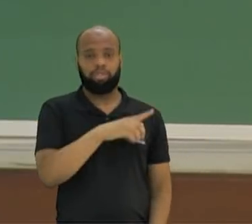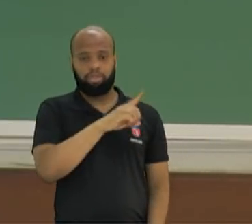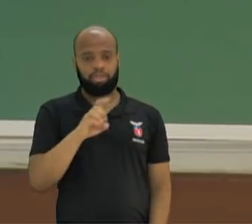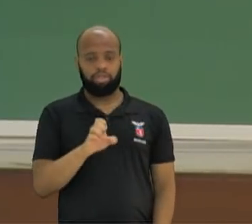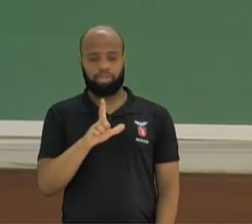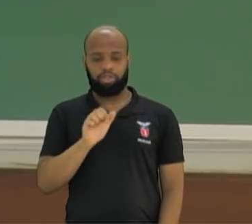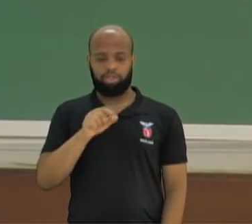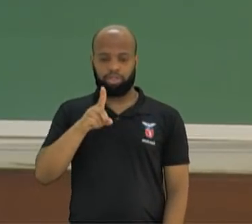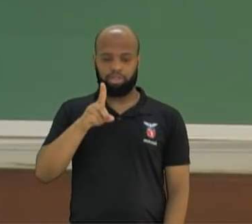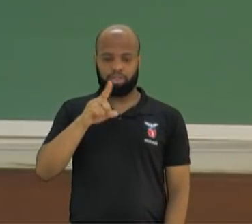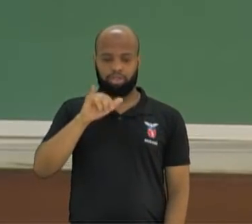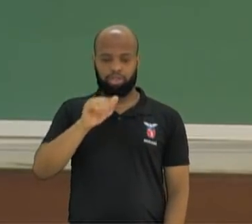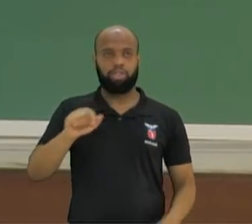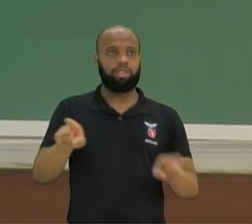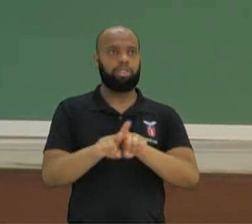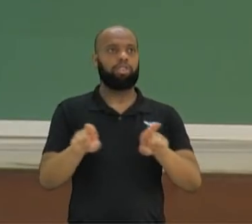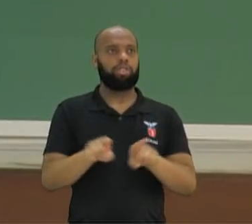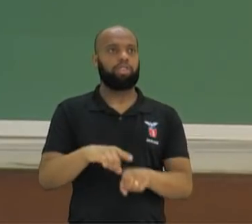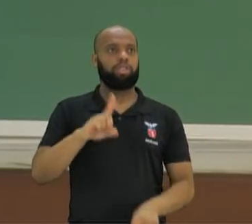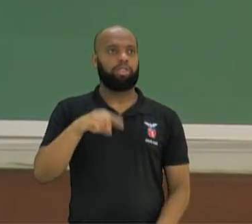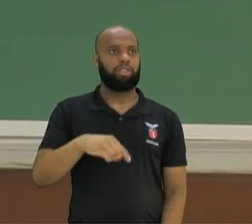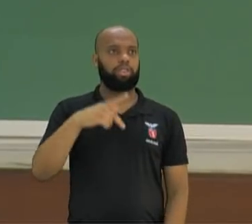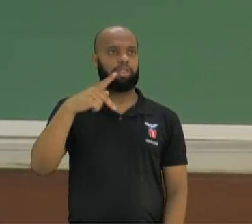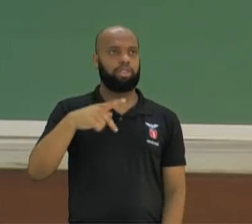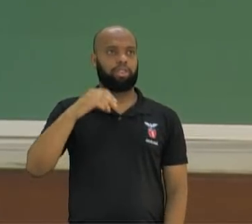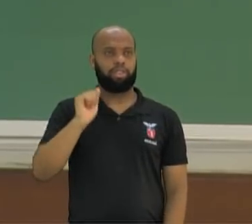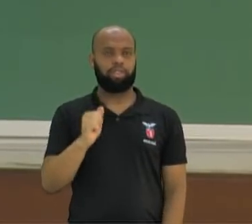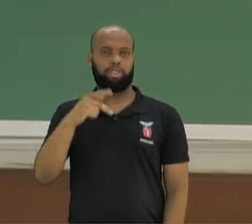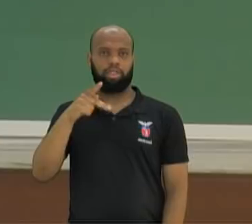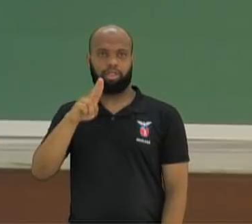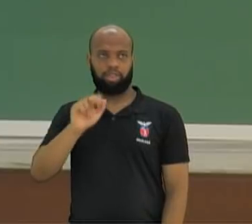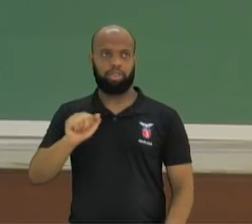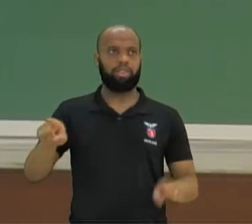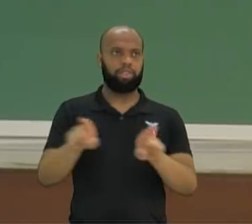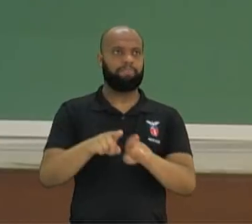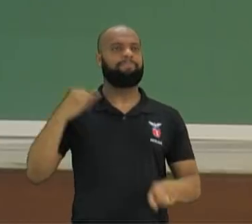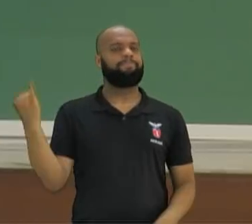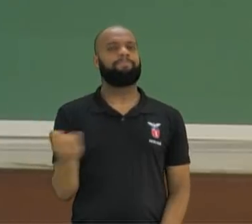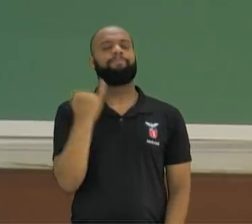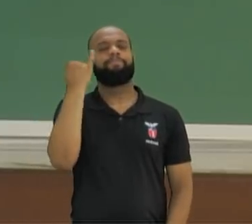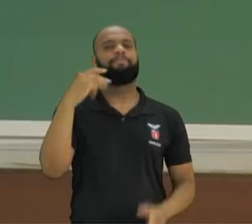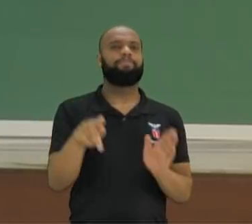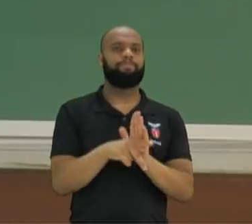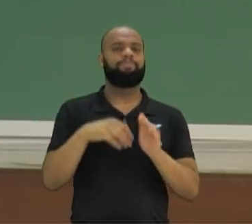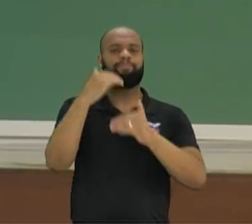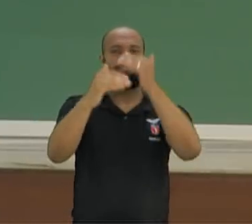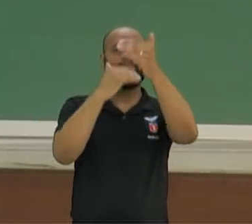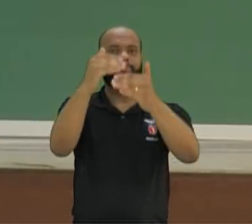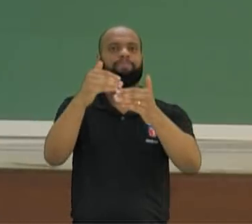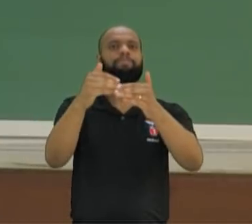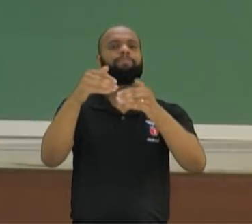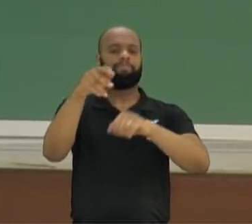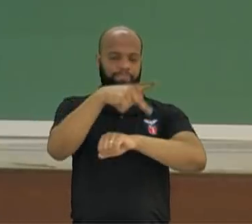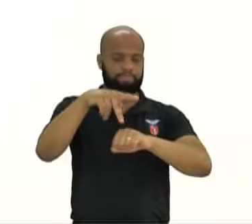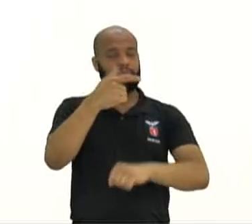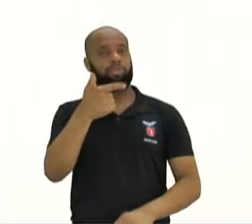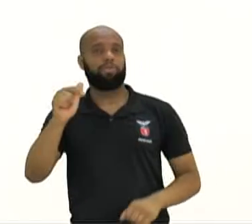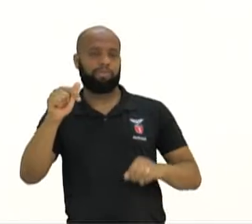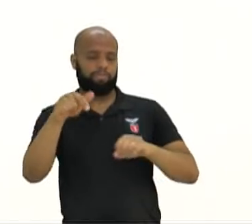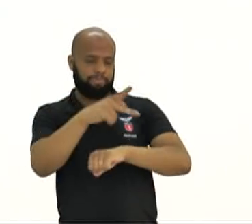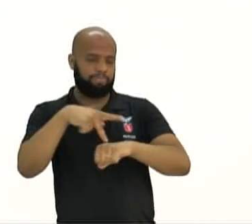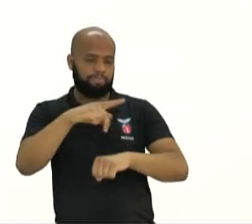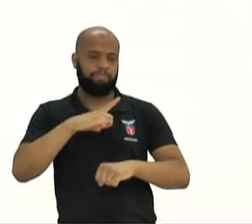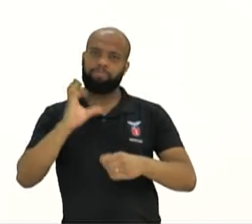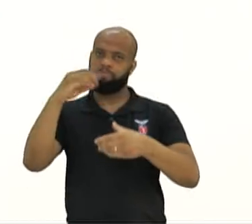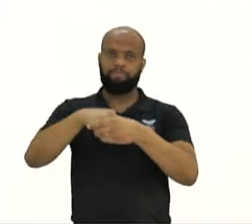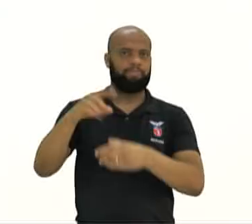Guiné. Isso é decisivo para o desenvolvimento econômico desses países, né? Os demais países não